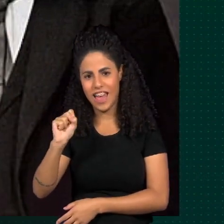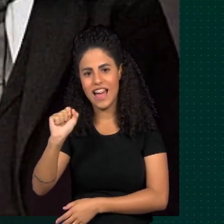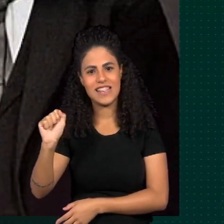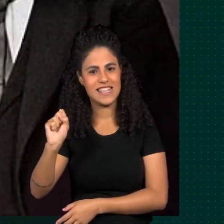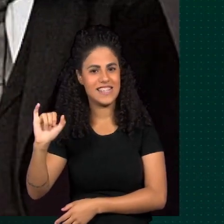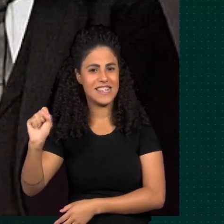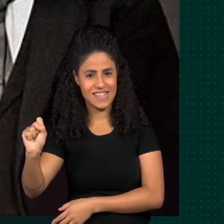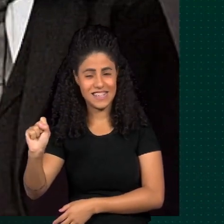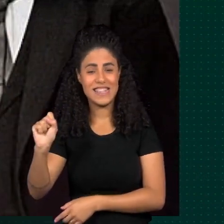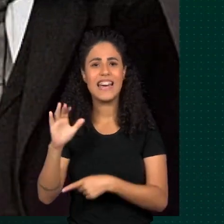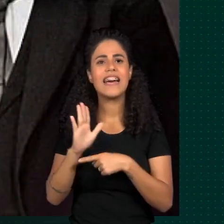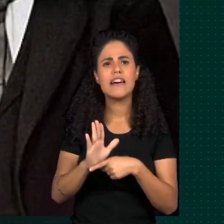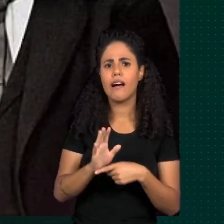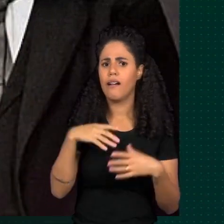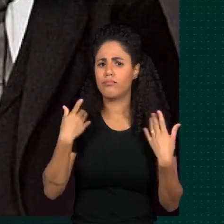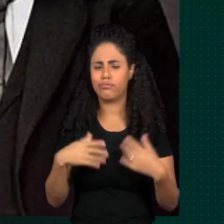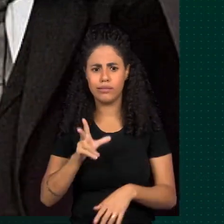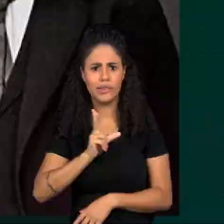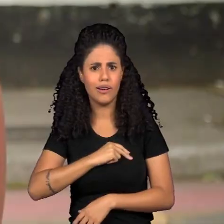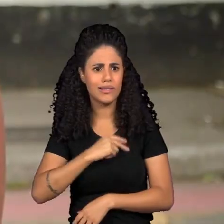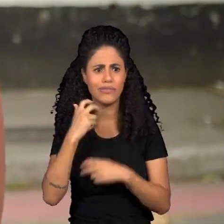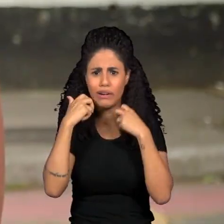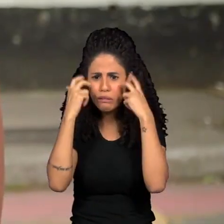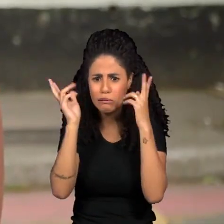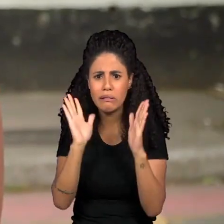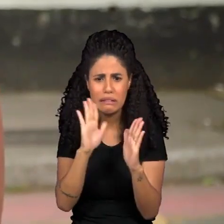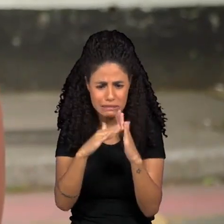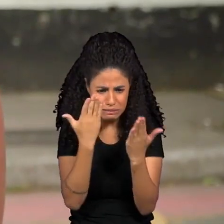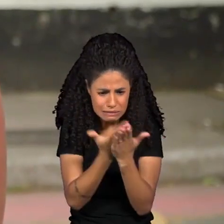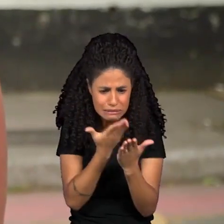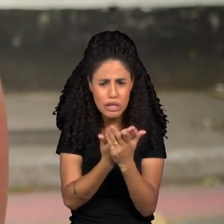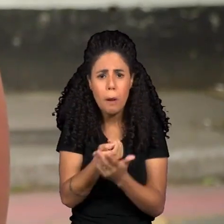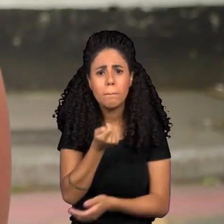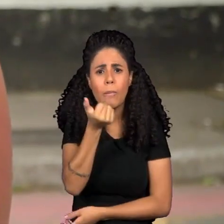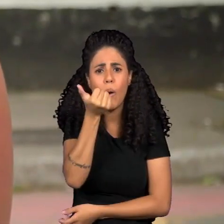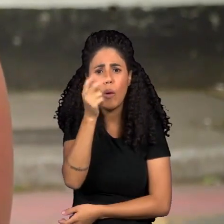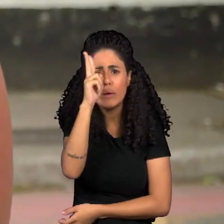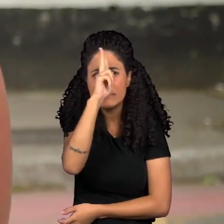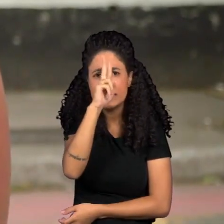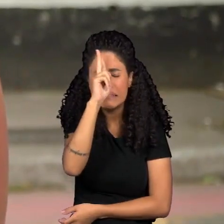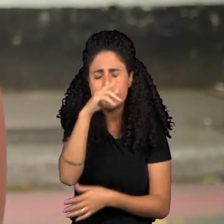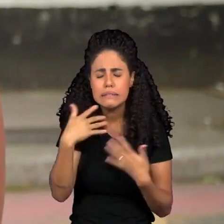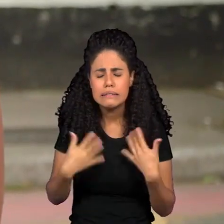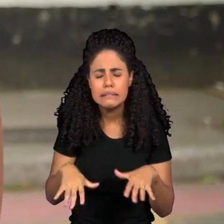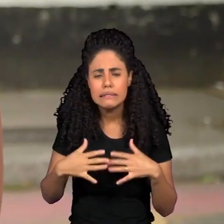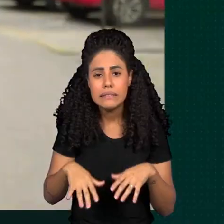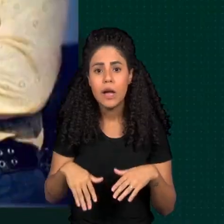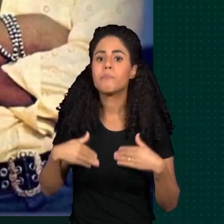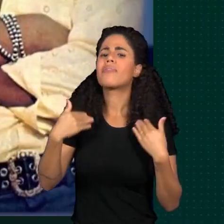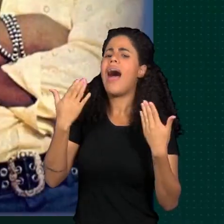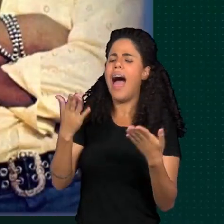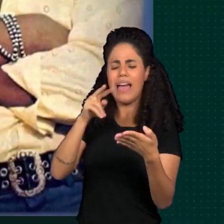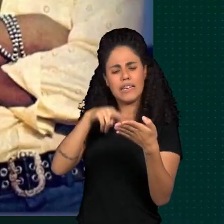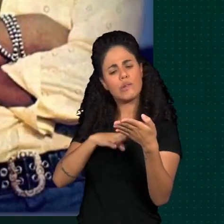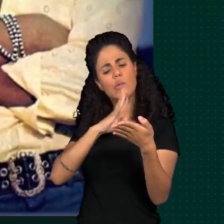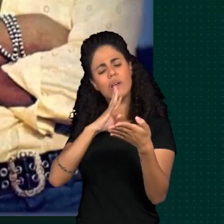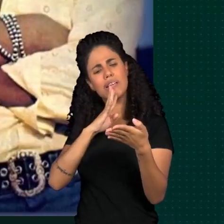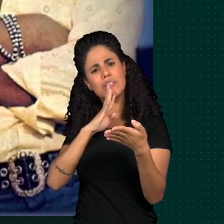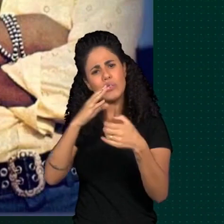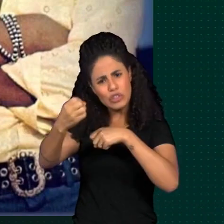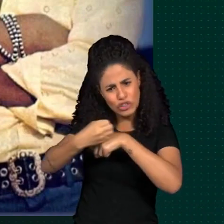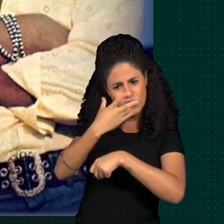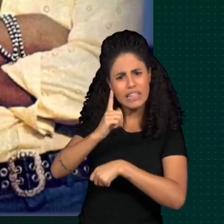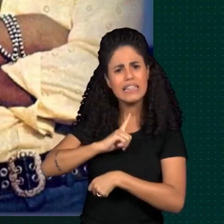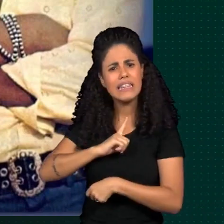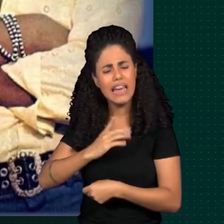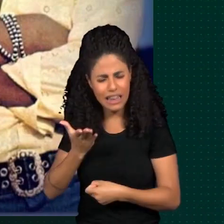Assis. Que vergonha, eu estudei muito história, viu? Meu limão. Essa eu conheço. Mas dá uma dica aí só pra